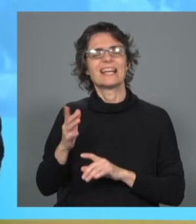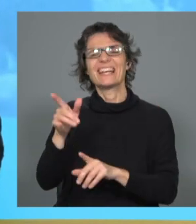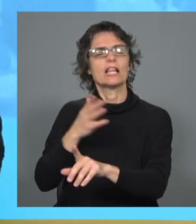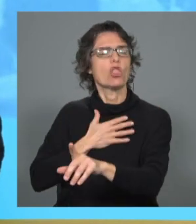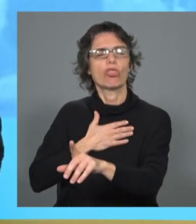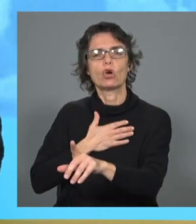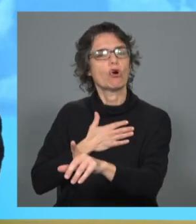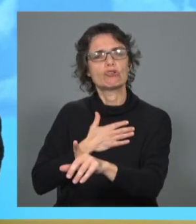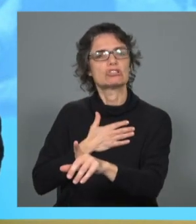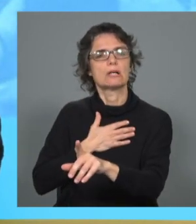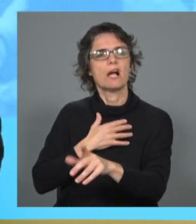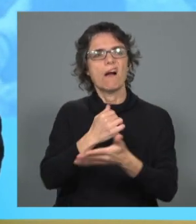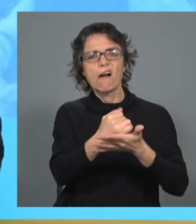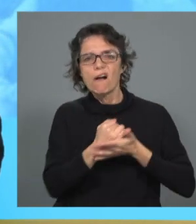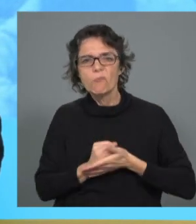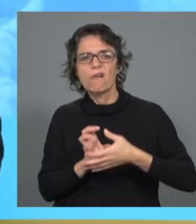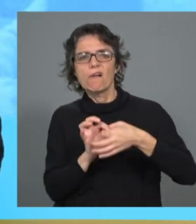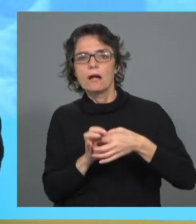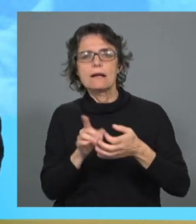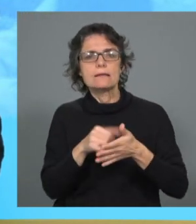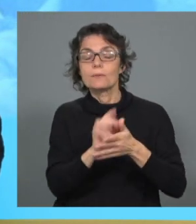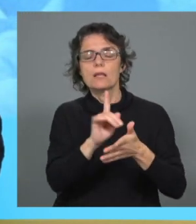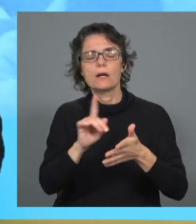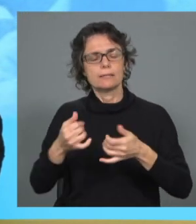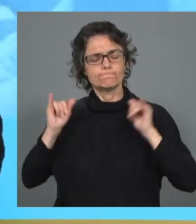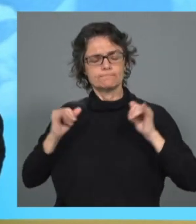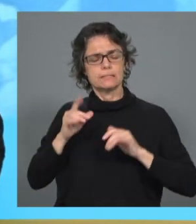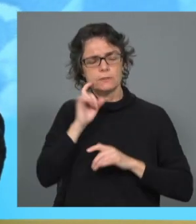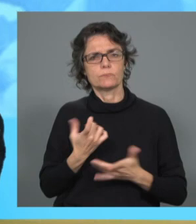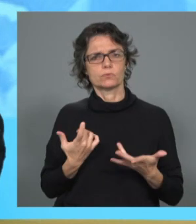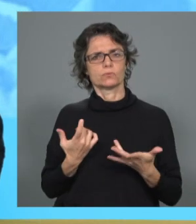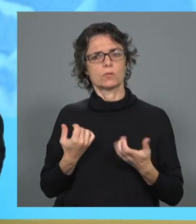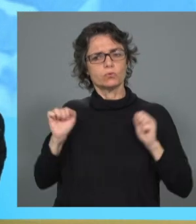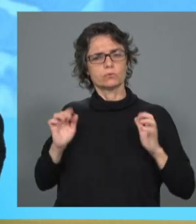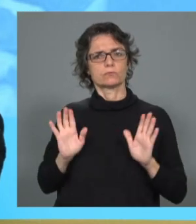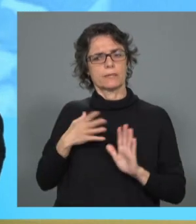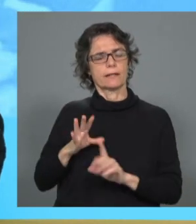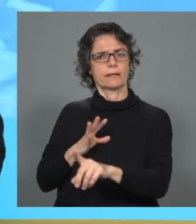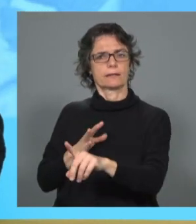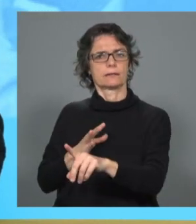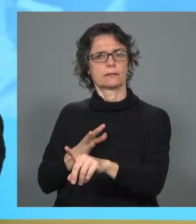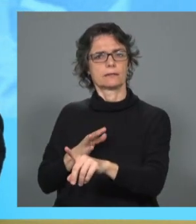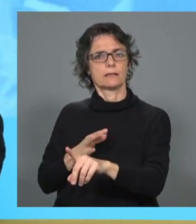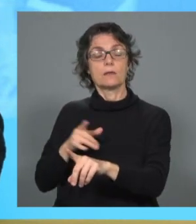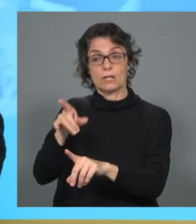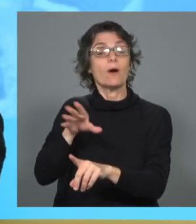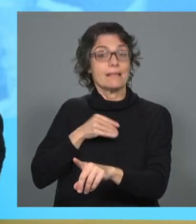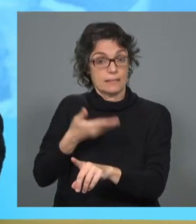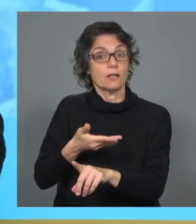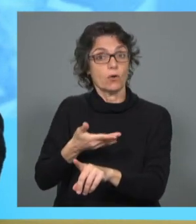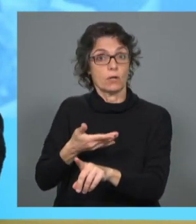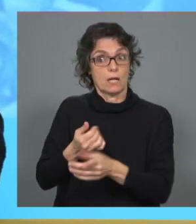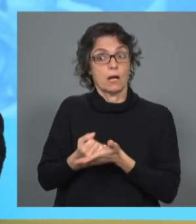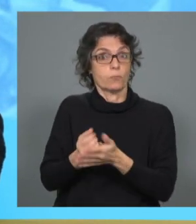ser sustentadas pelas outras. Portanto, aceitam algumas delas esta situação porque precisam mesmo,